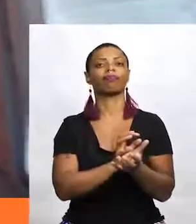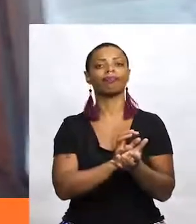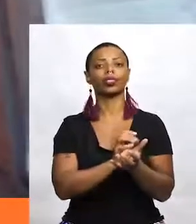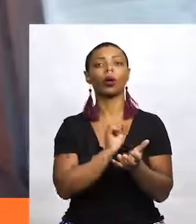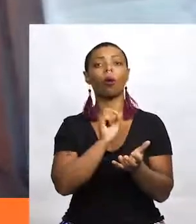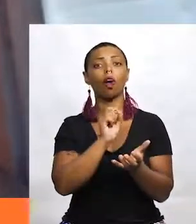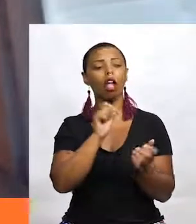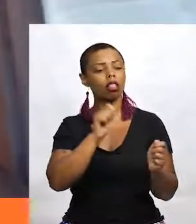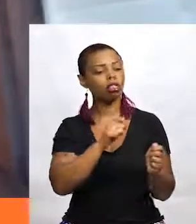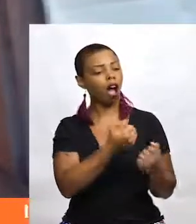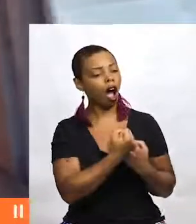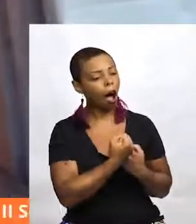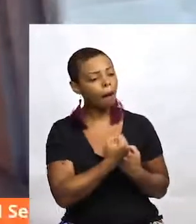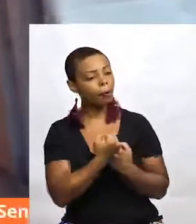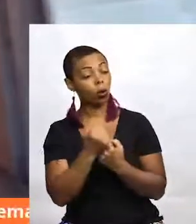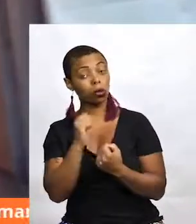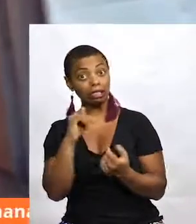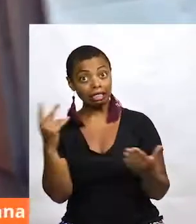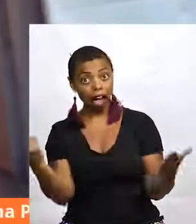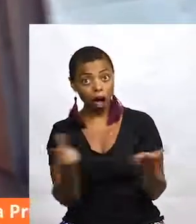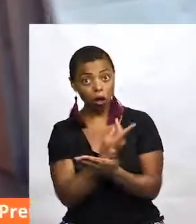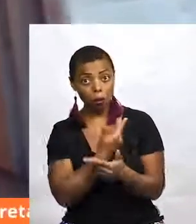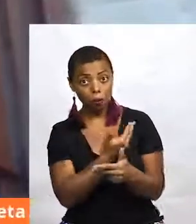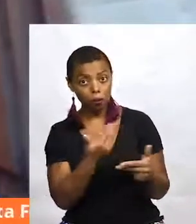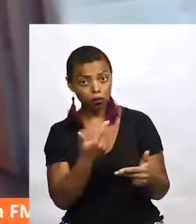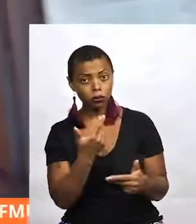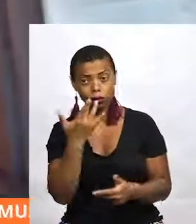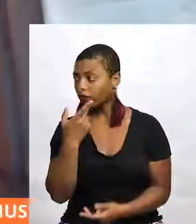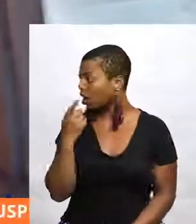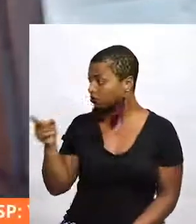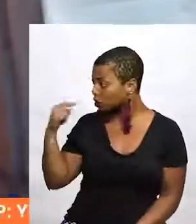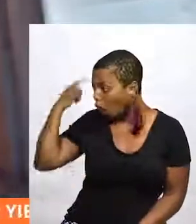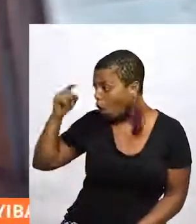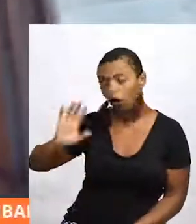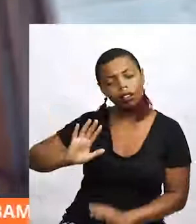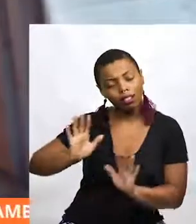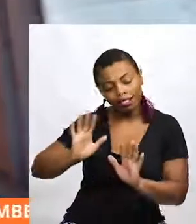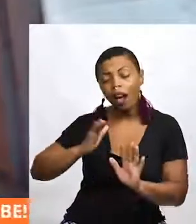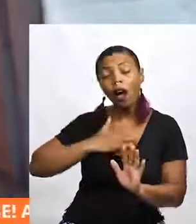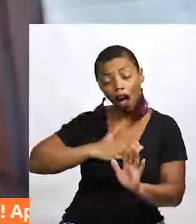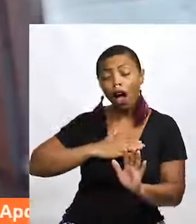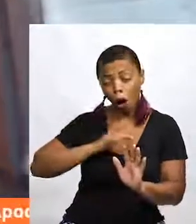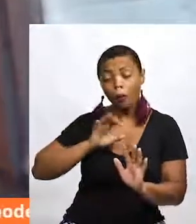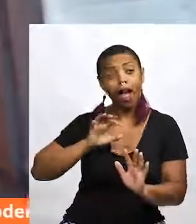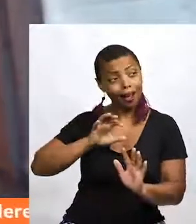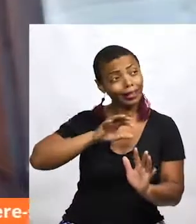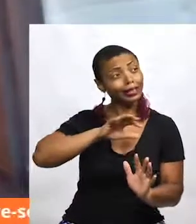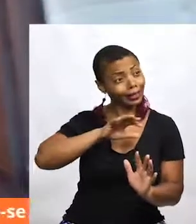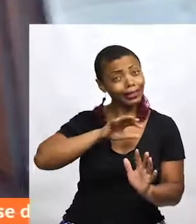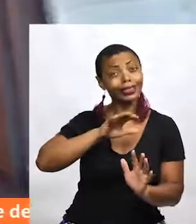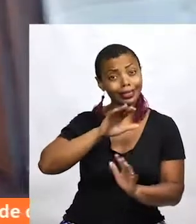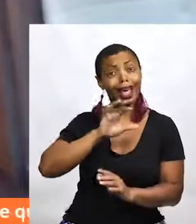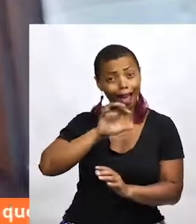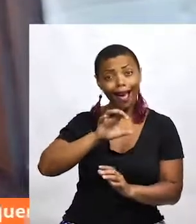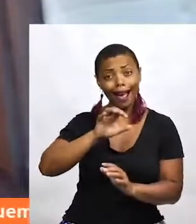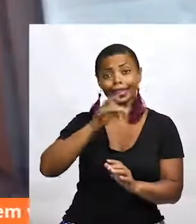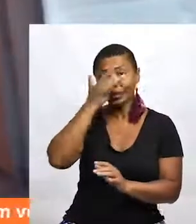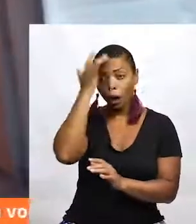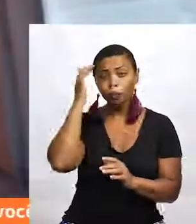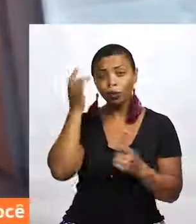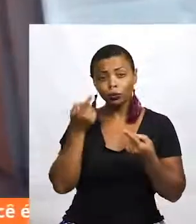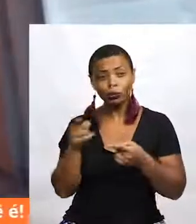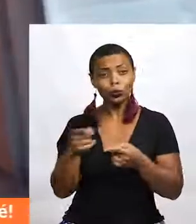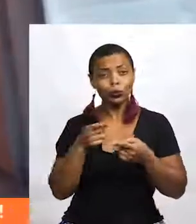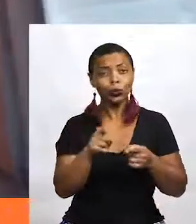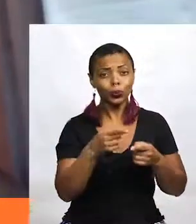quem recorrer em casos como esse para as pessoas falarem, olha, você não está louca. É o que está acontecendo mesmo e vamos ver maneiras